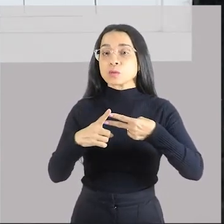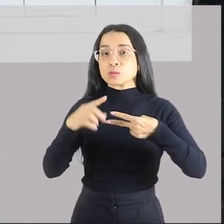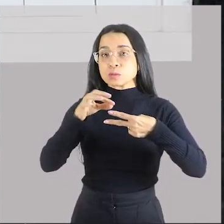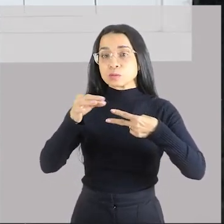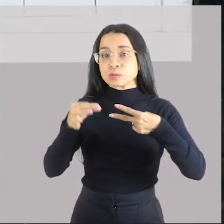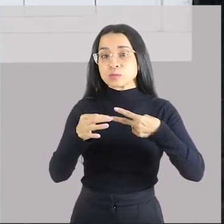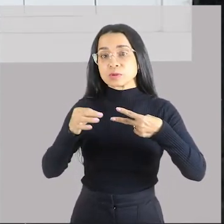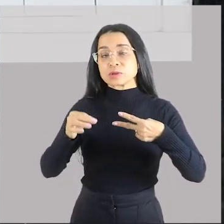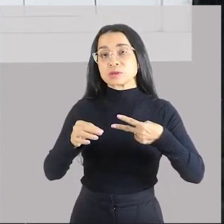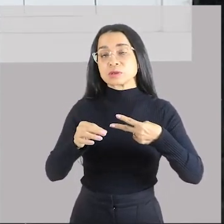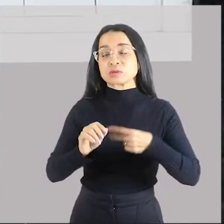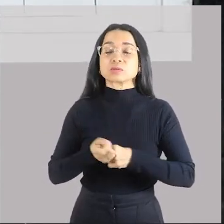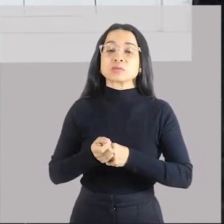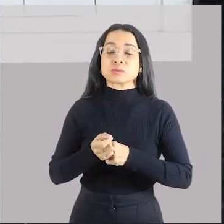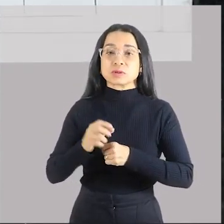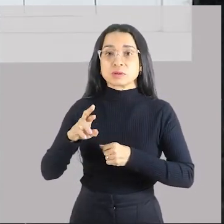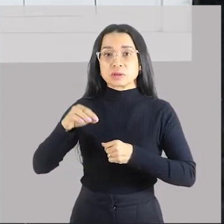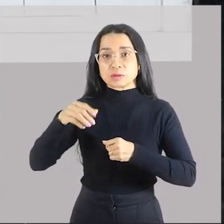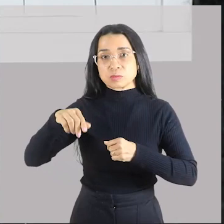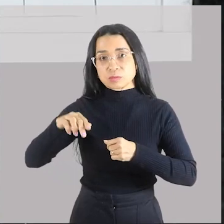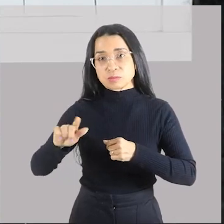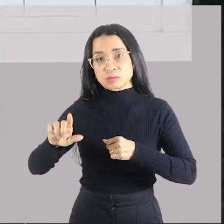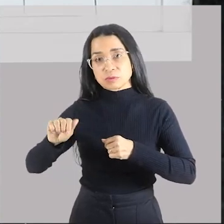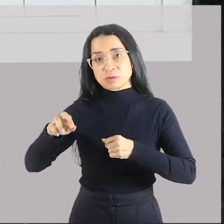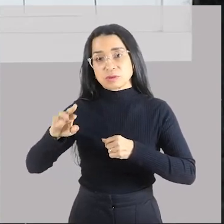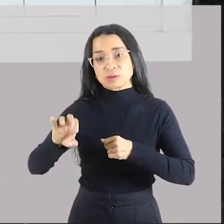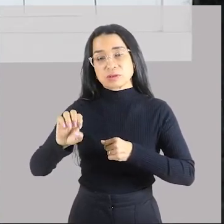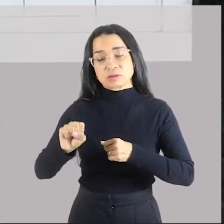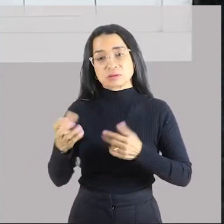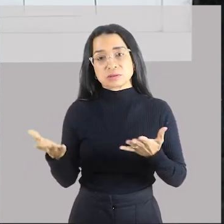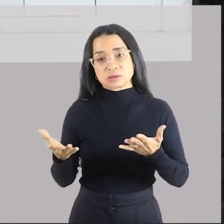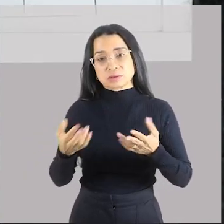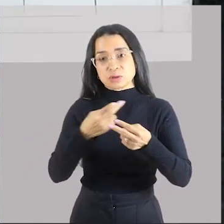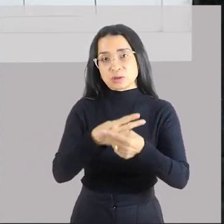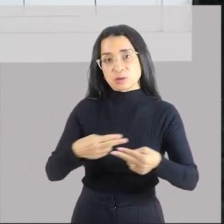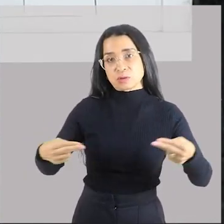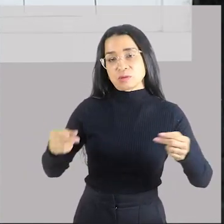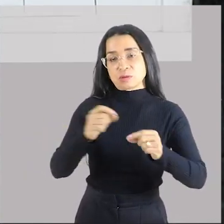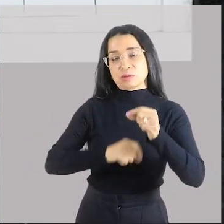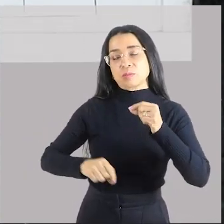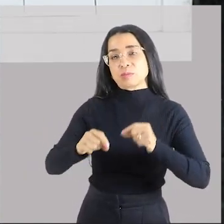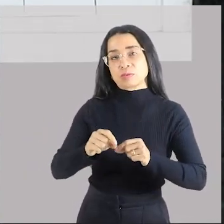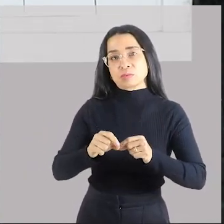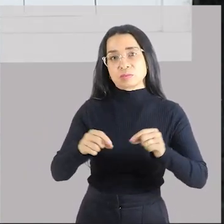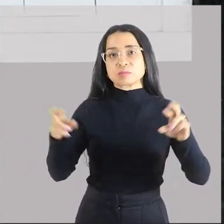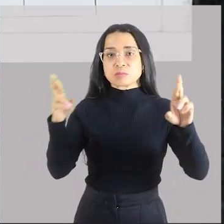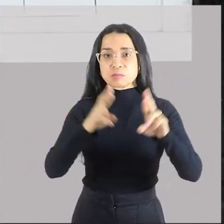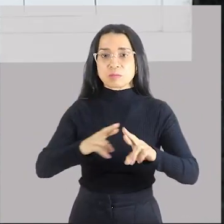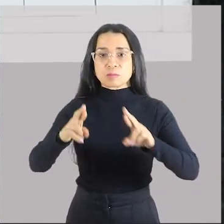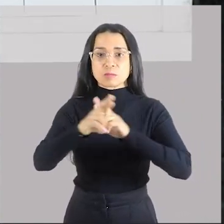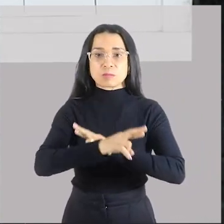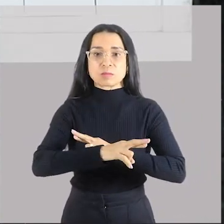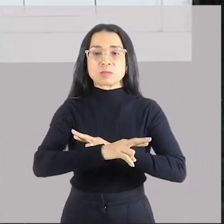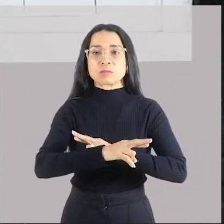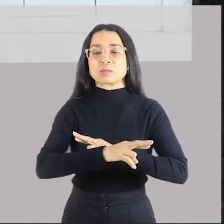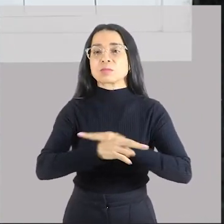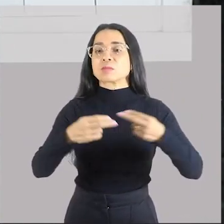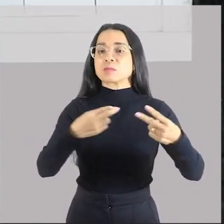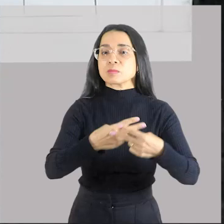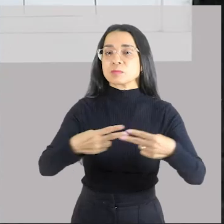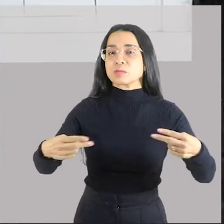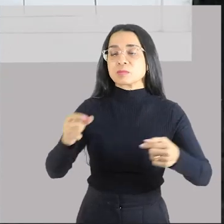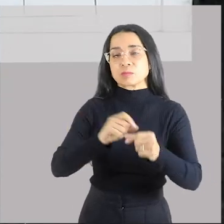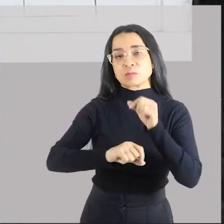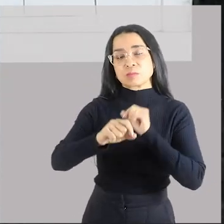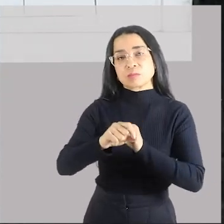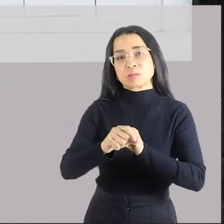né? Inscritos em uma circunferência, seus elementos, né? E a relação entre esses elementos. Isso